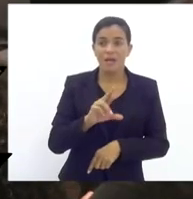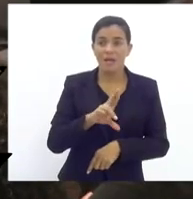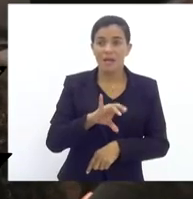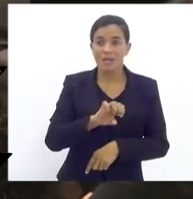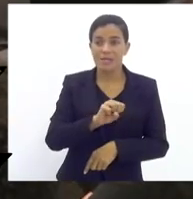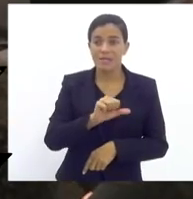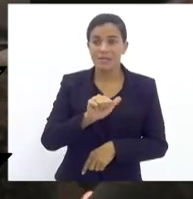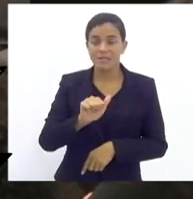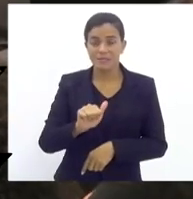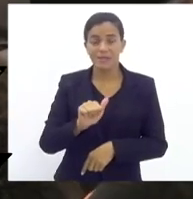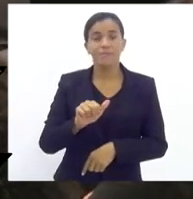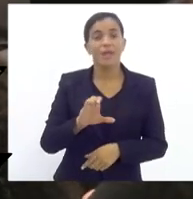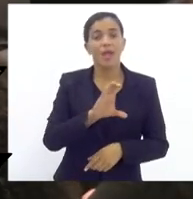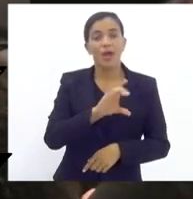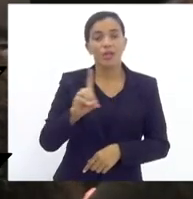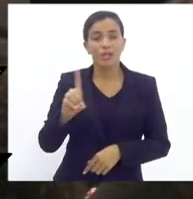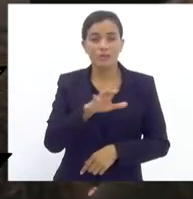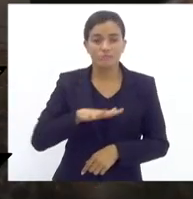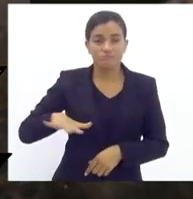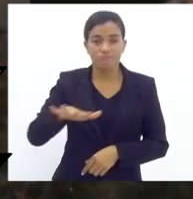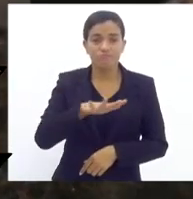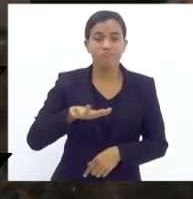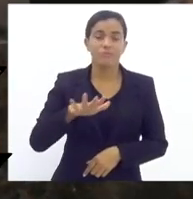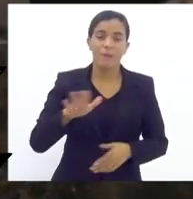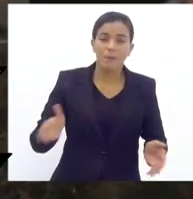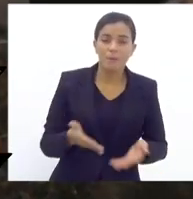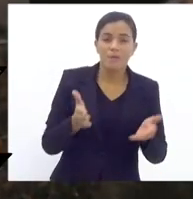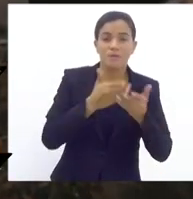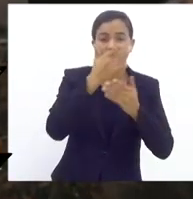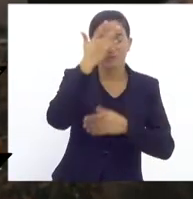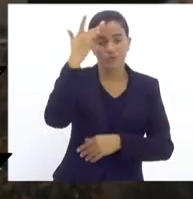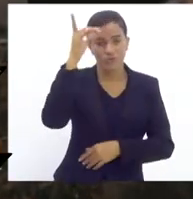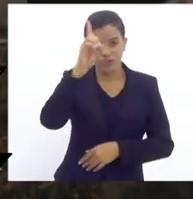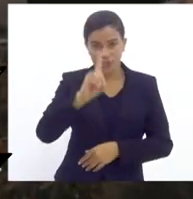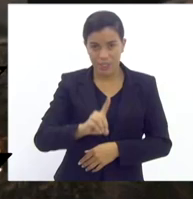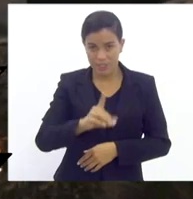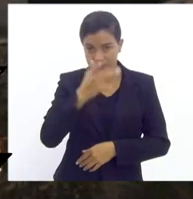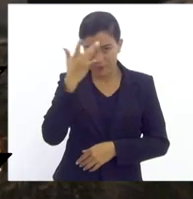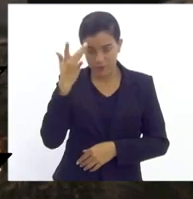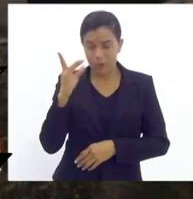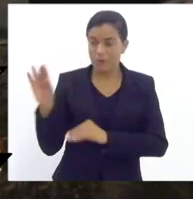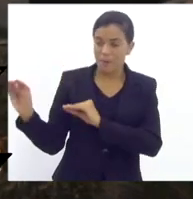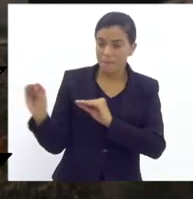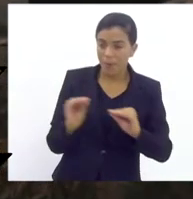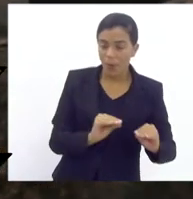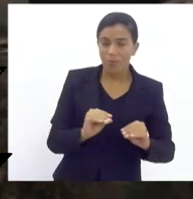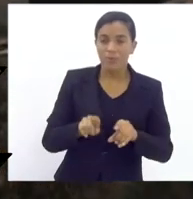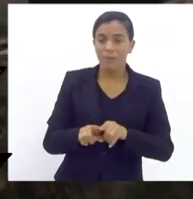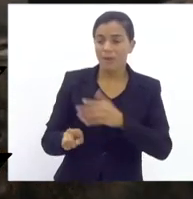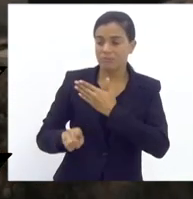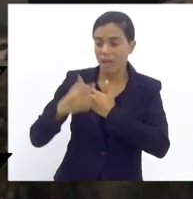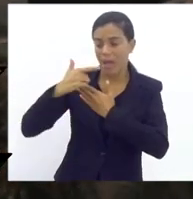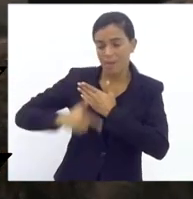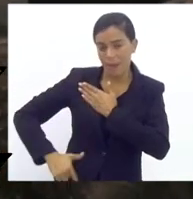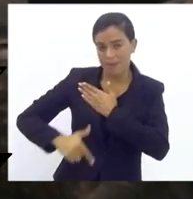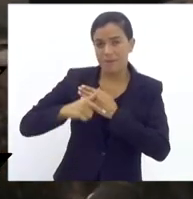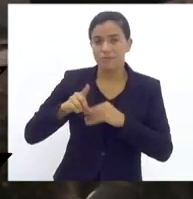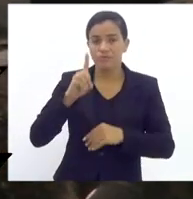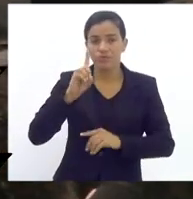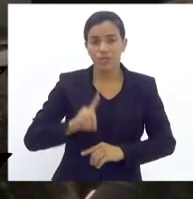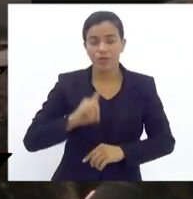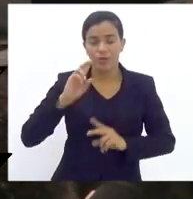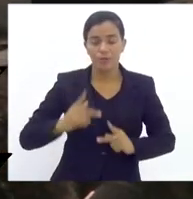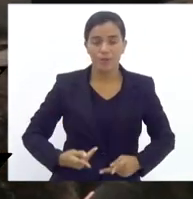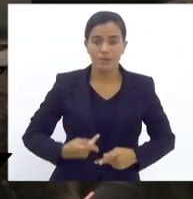Teixeira que é coordenadora geral da promoção dos direitos da pessoa migrante refugiado e a pátria no Ministério dos direitos humanos